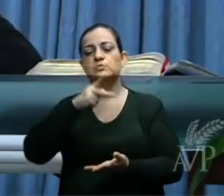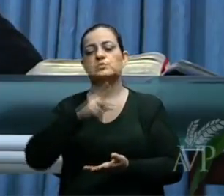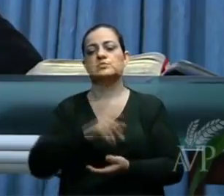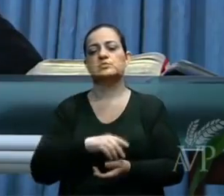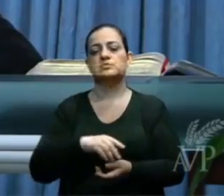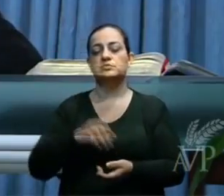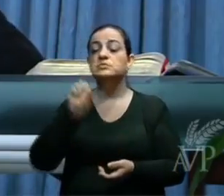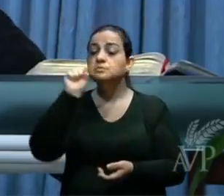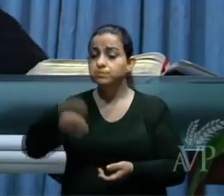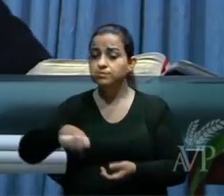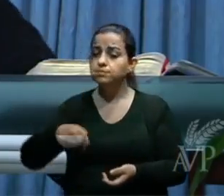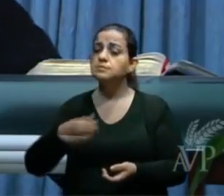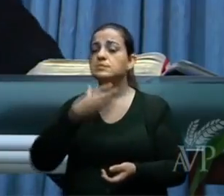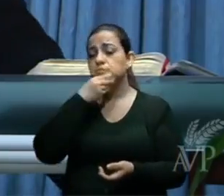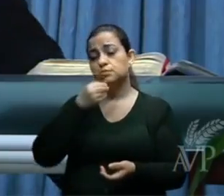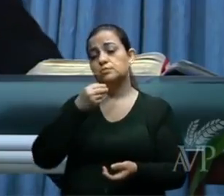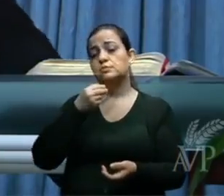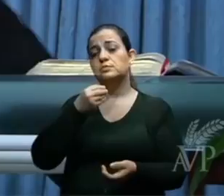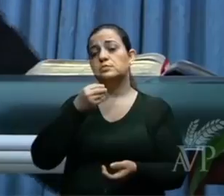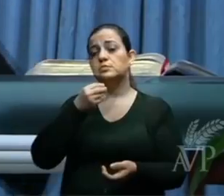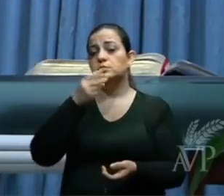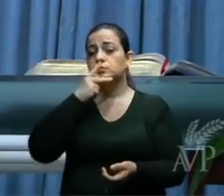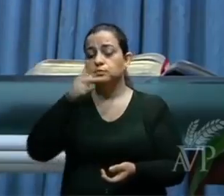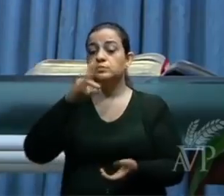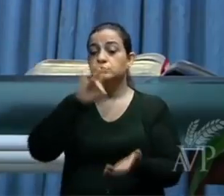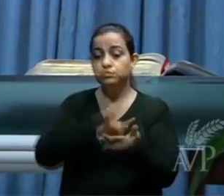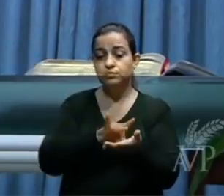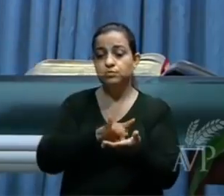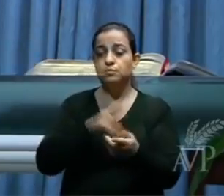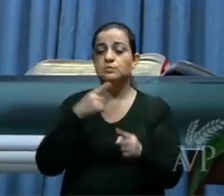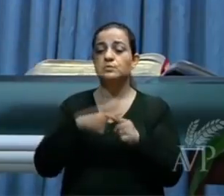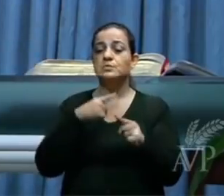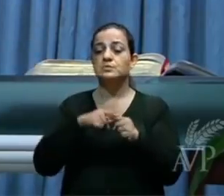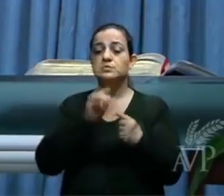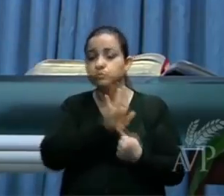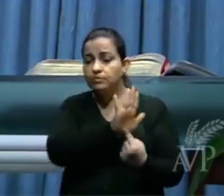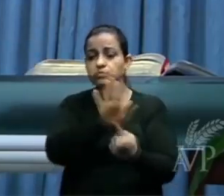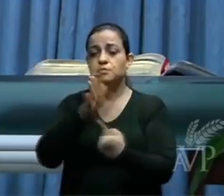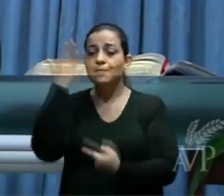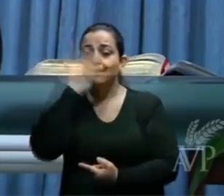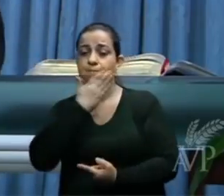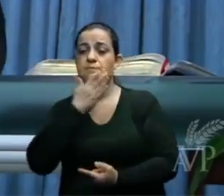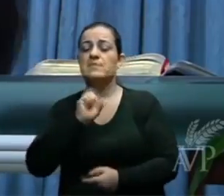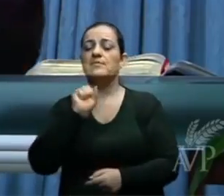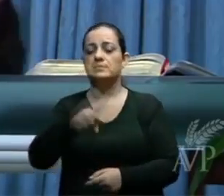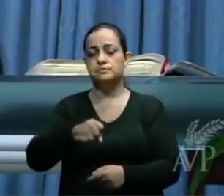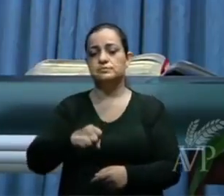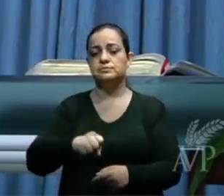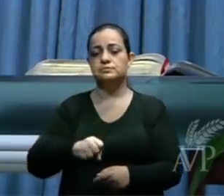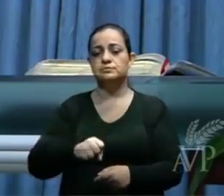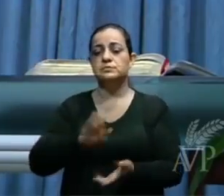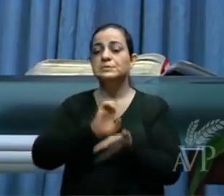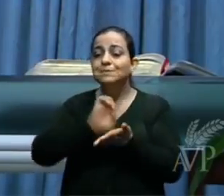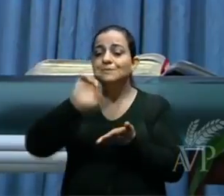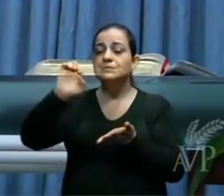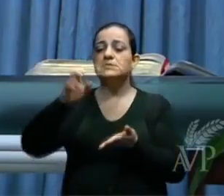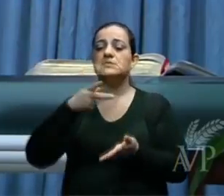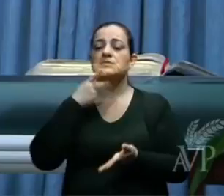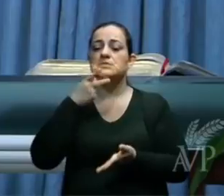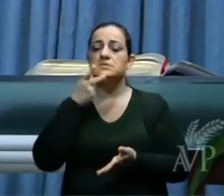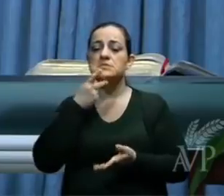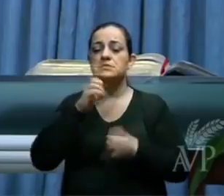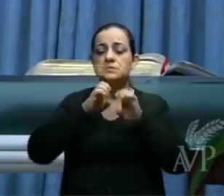indicavam o profeta as profecias de elias 24 quem era aliás